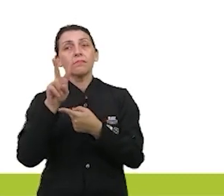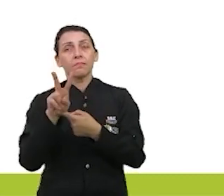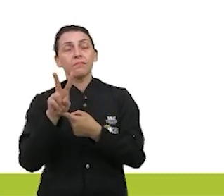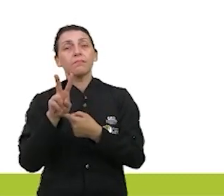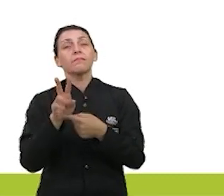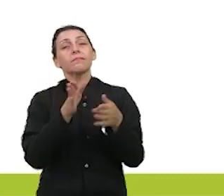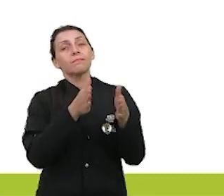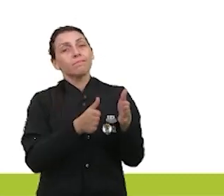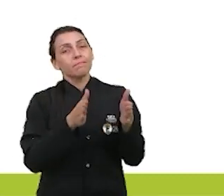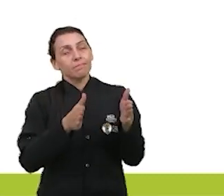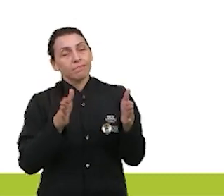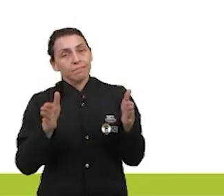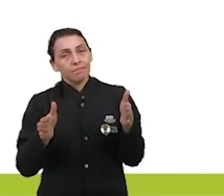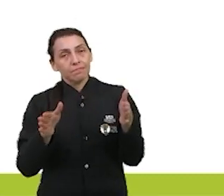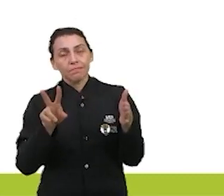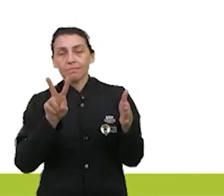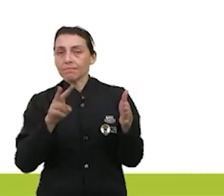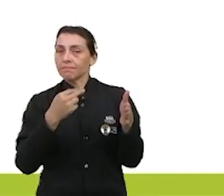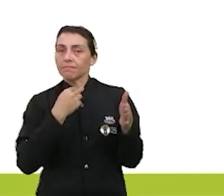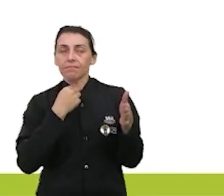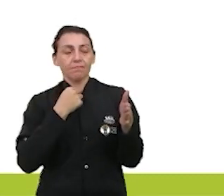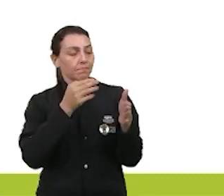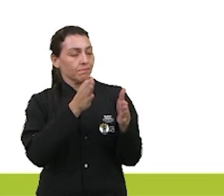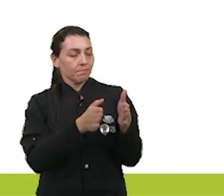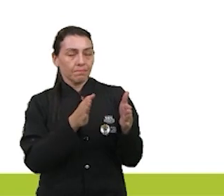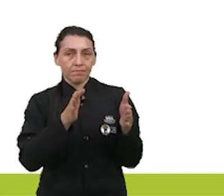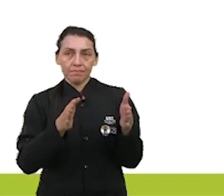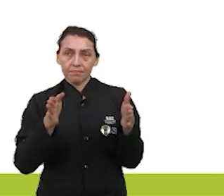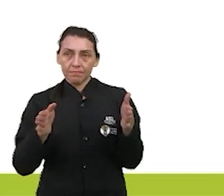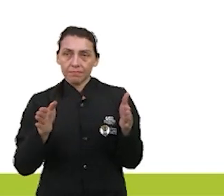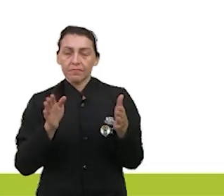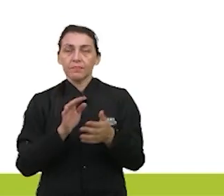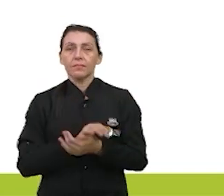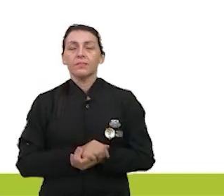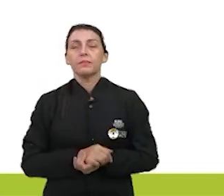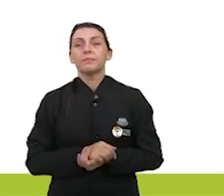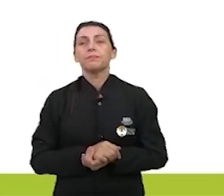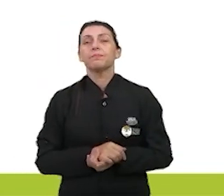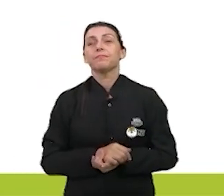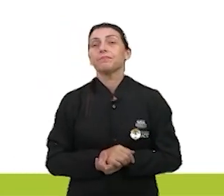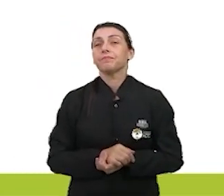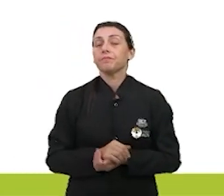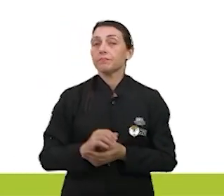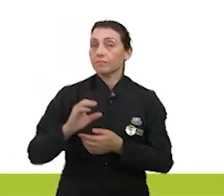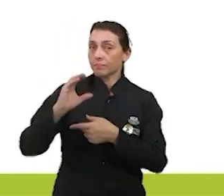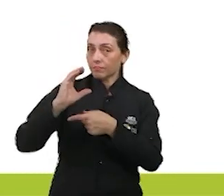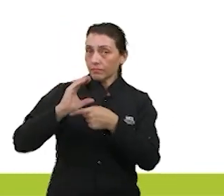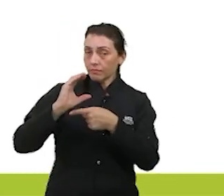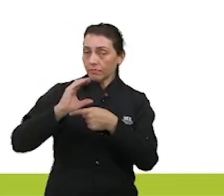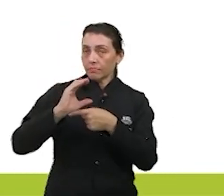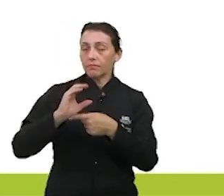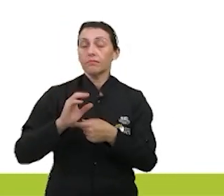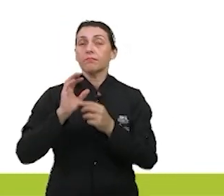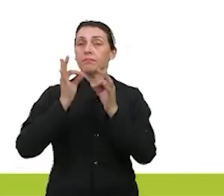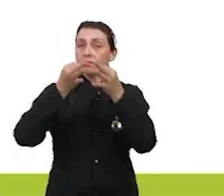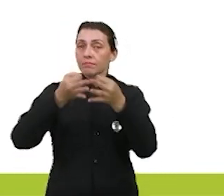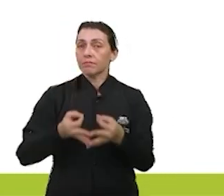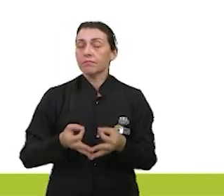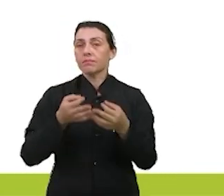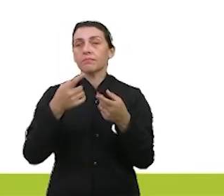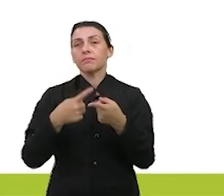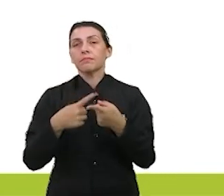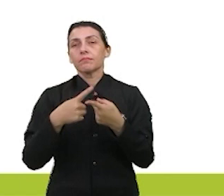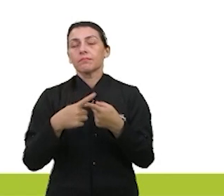em série. O meu V não pode estar em série, tá? Na letra C, tá correto porque,